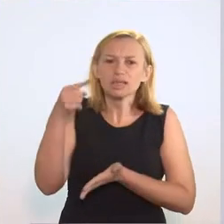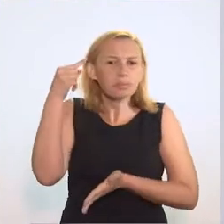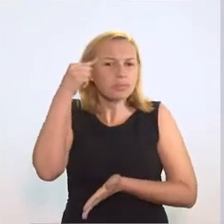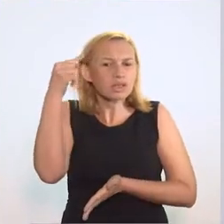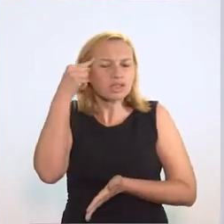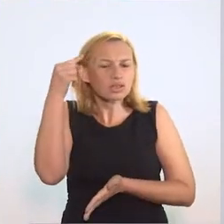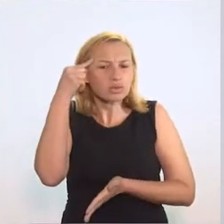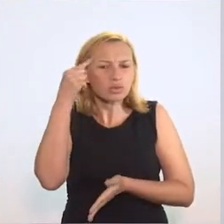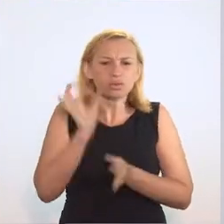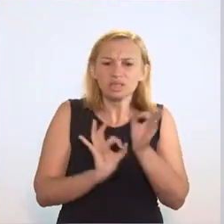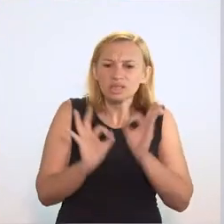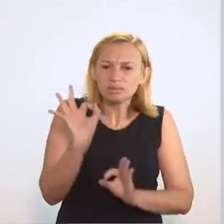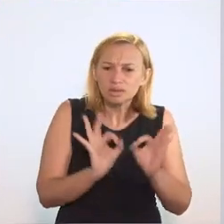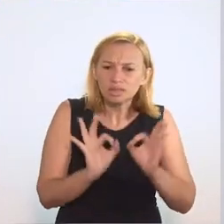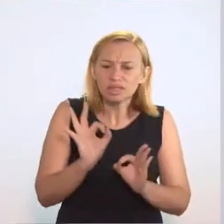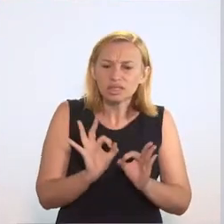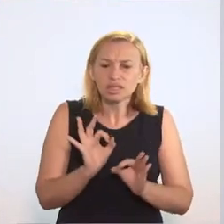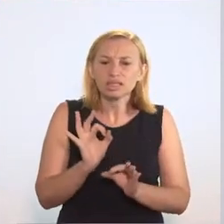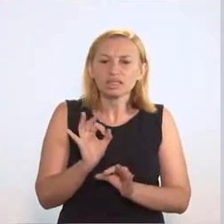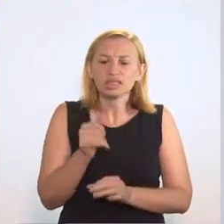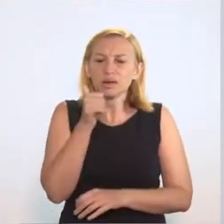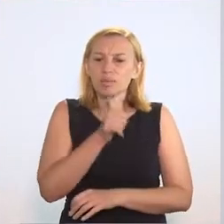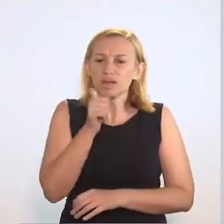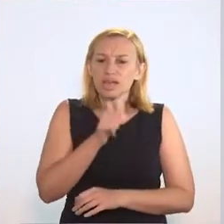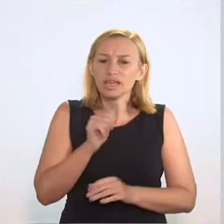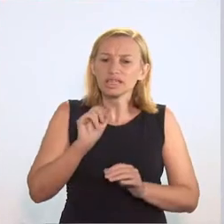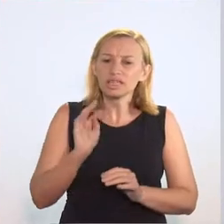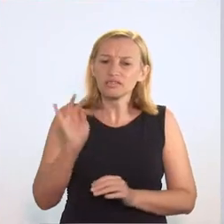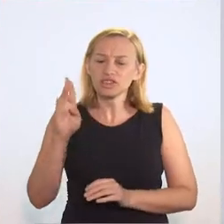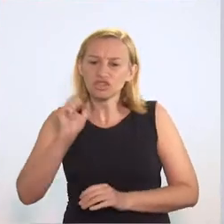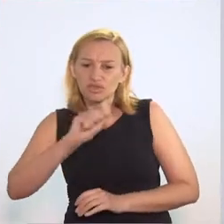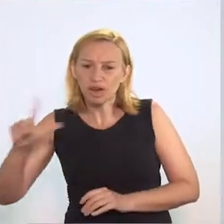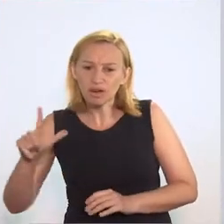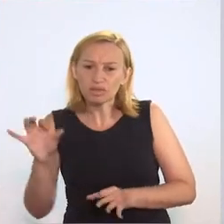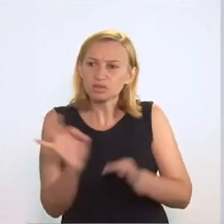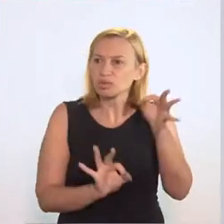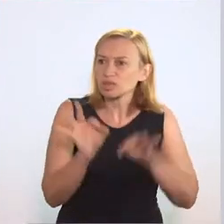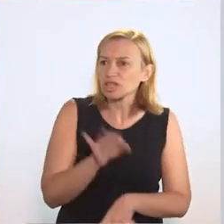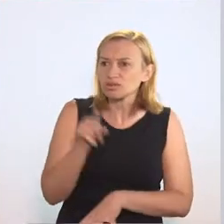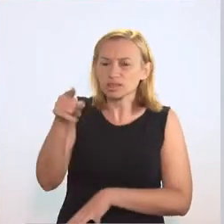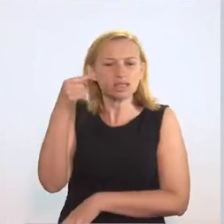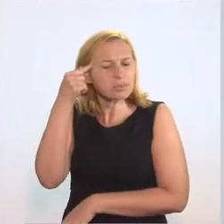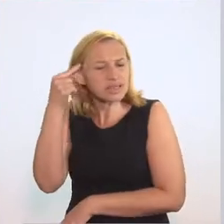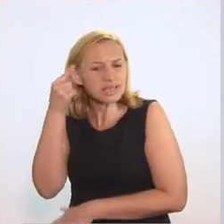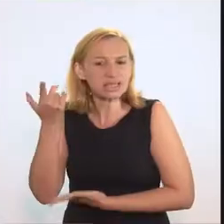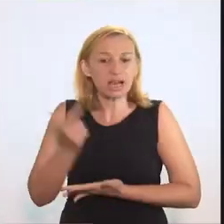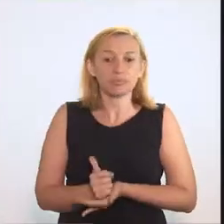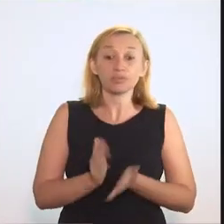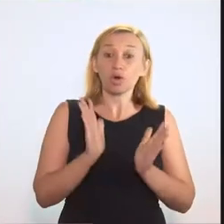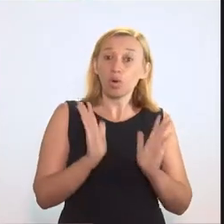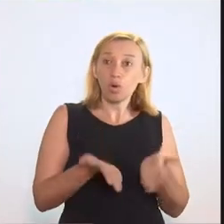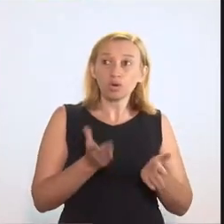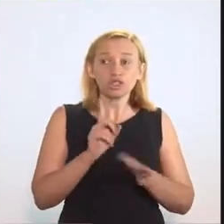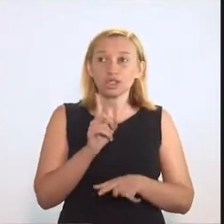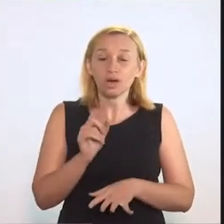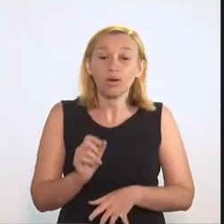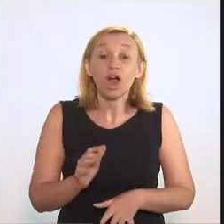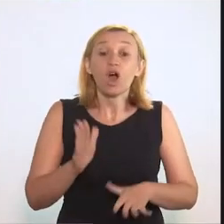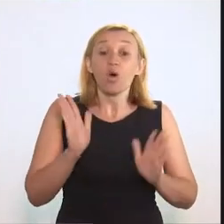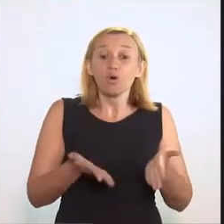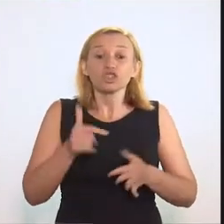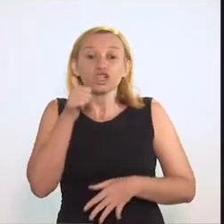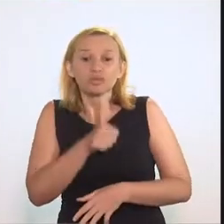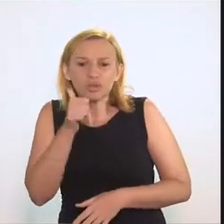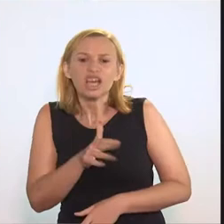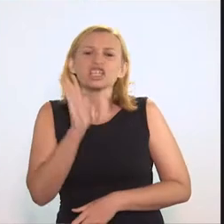vocês também pensaram nesse protagonismo da mulher nesse festival, nesse projeto que vocês idealizaram? Hoje não mais. Hoje